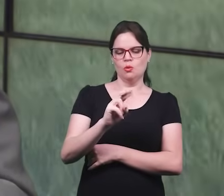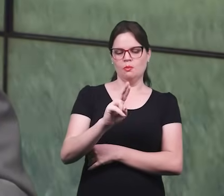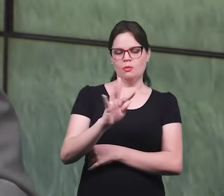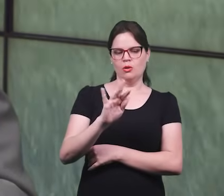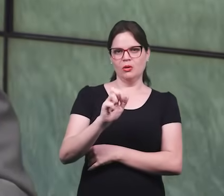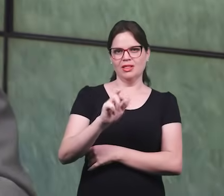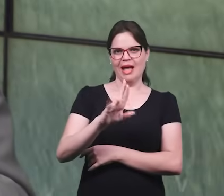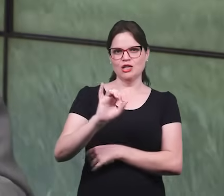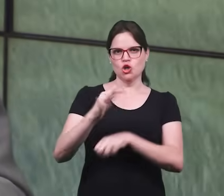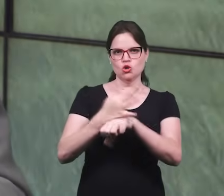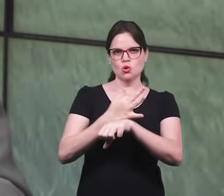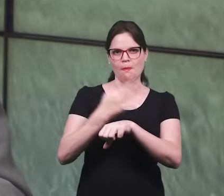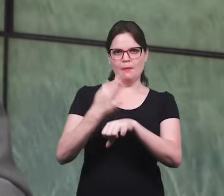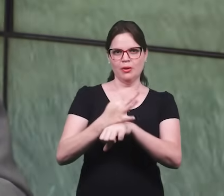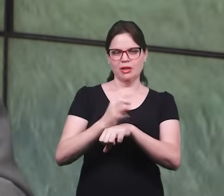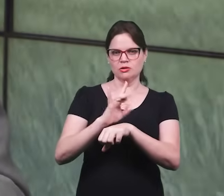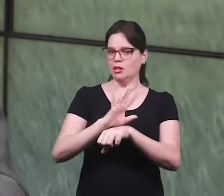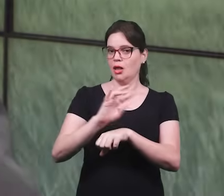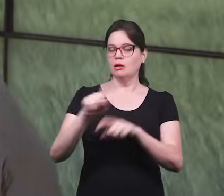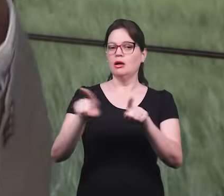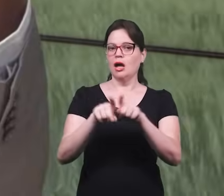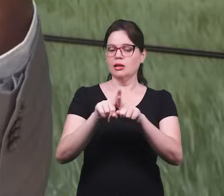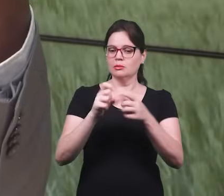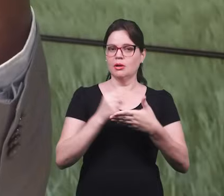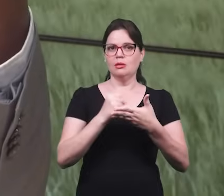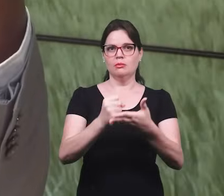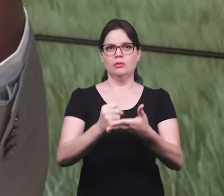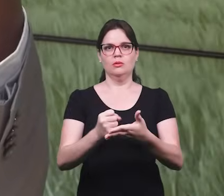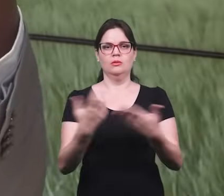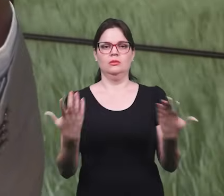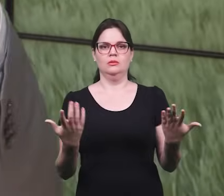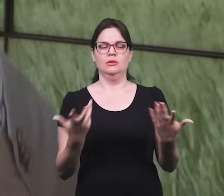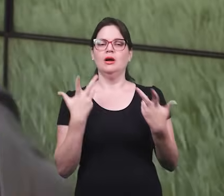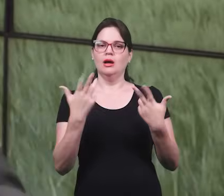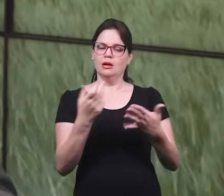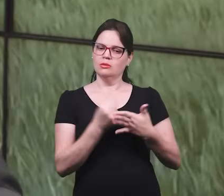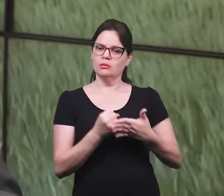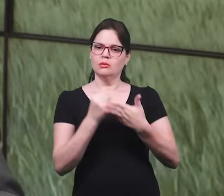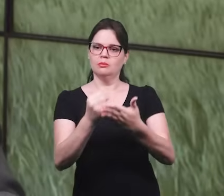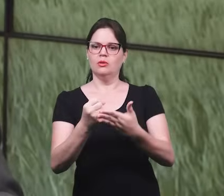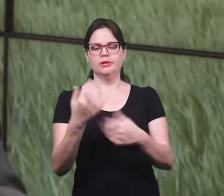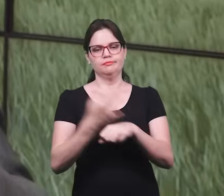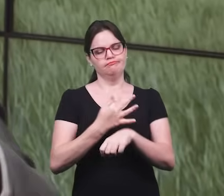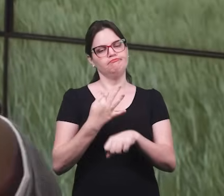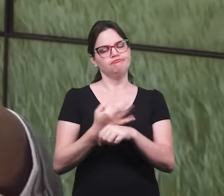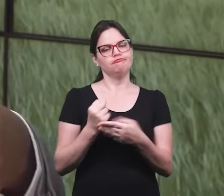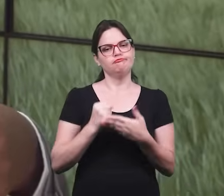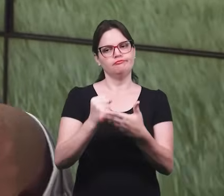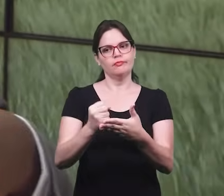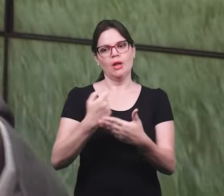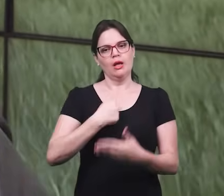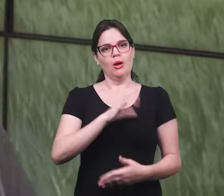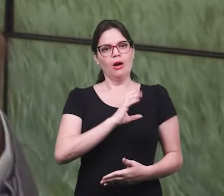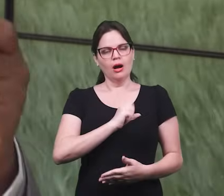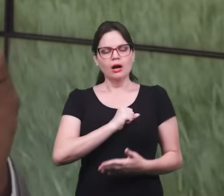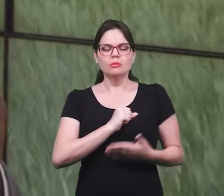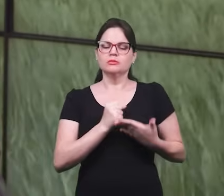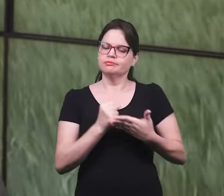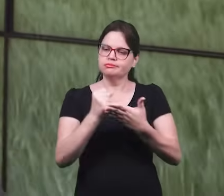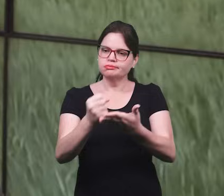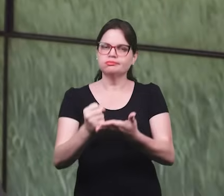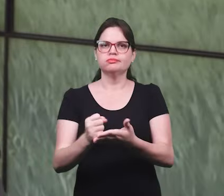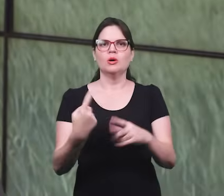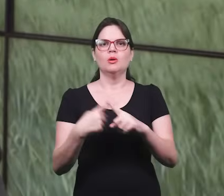para irmão é como a minha mão direita é suporte para minha mão esquerda os meus pés suporte para as demais partes do